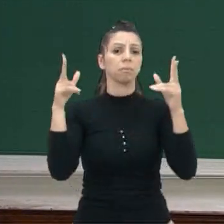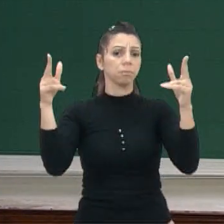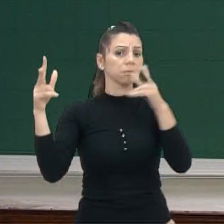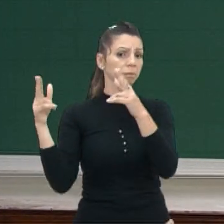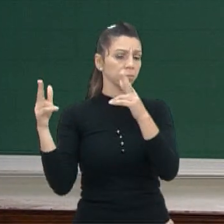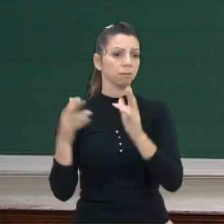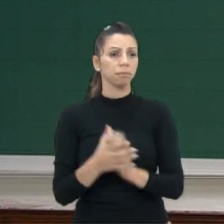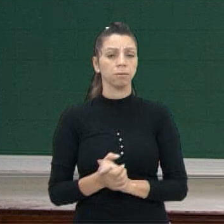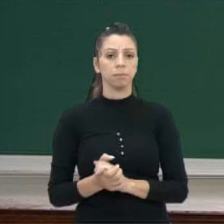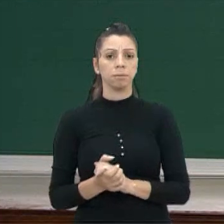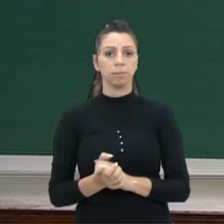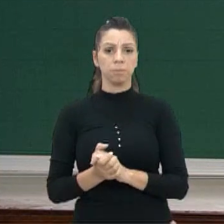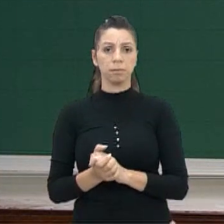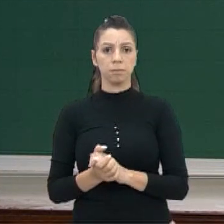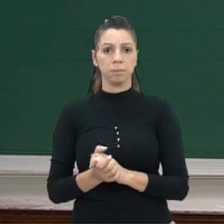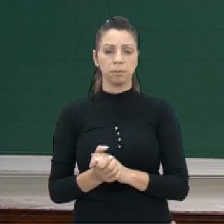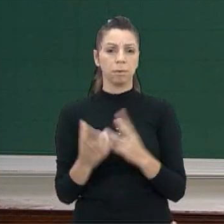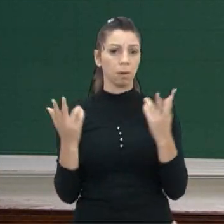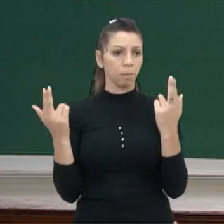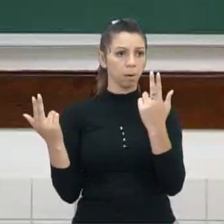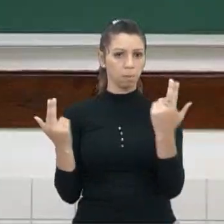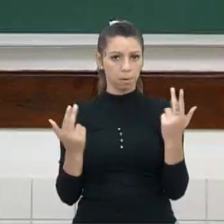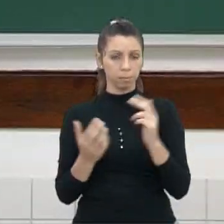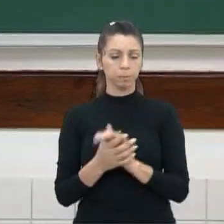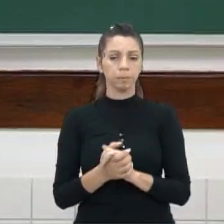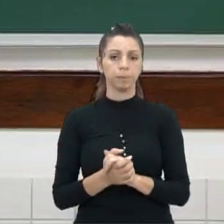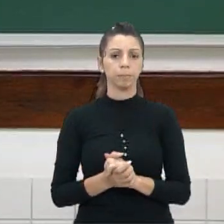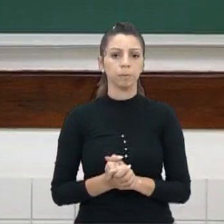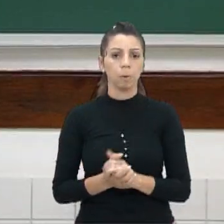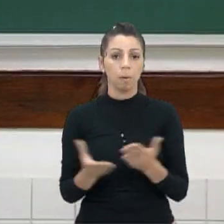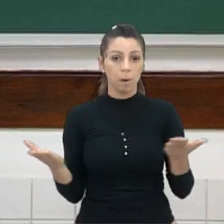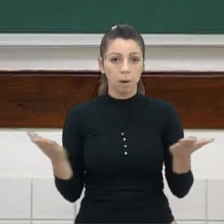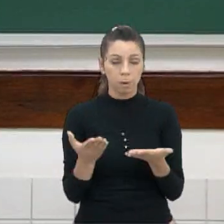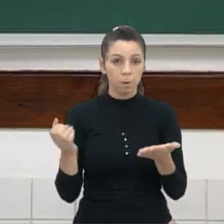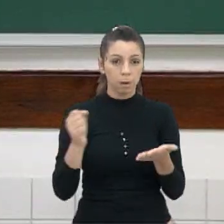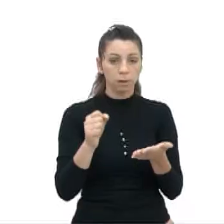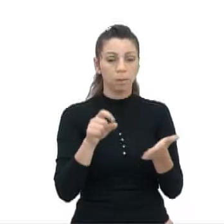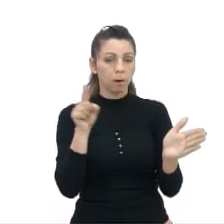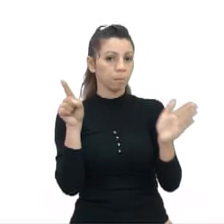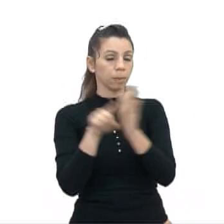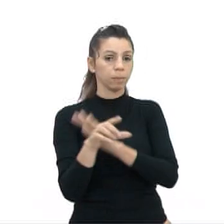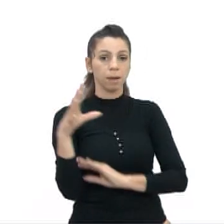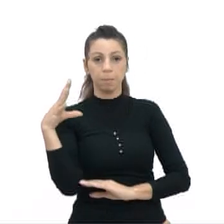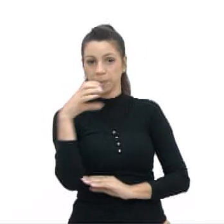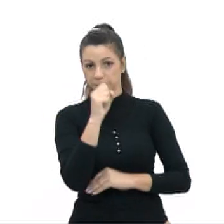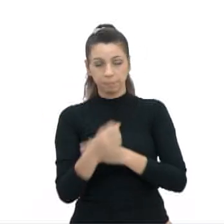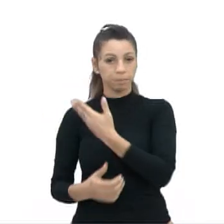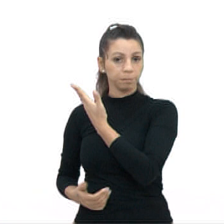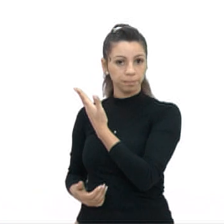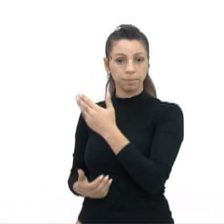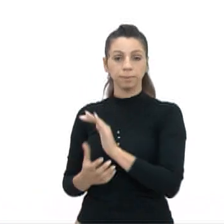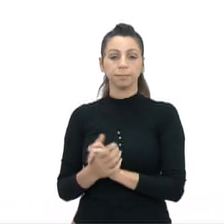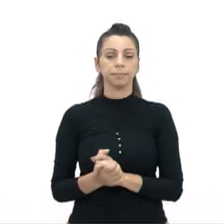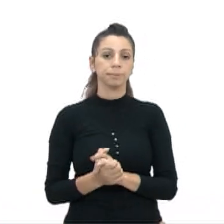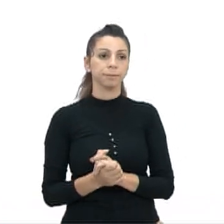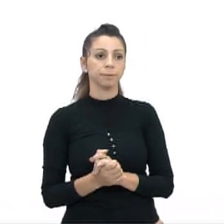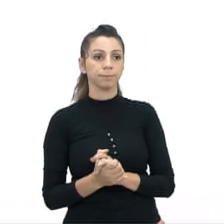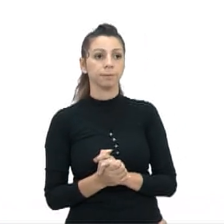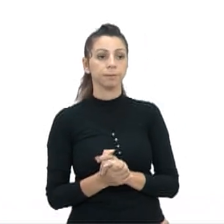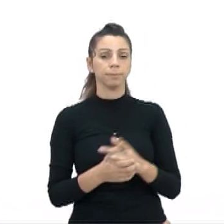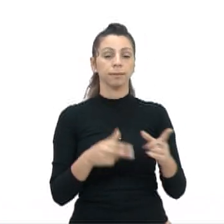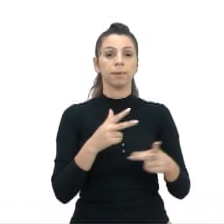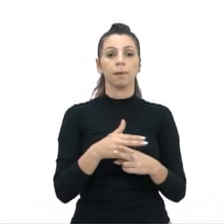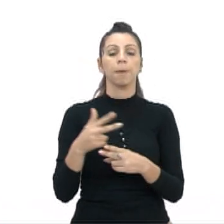ok? Então, nós vamos aqui para o nosso quiz, bem rapidamente. Olha só, entre os pares de